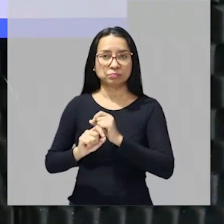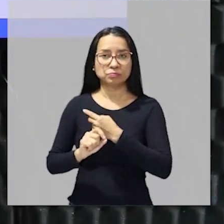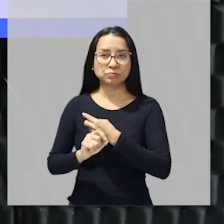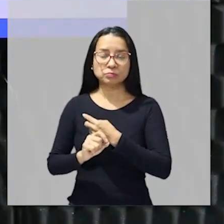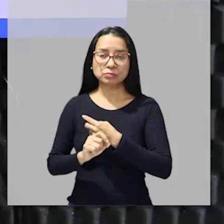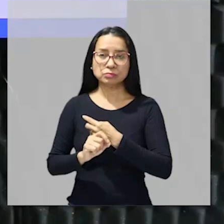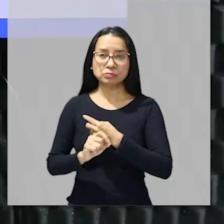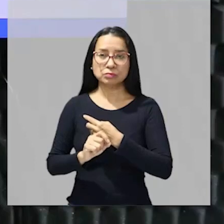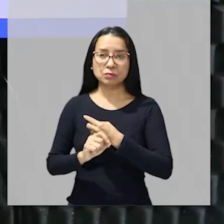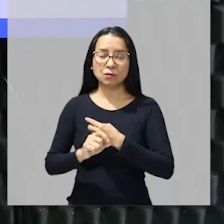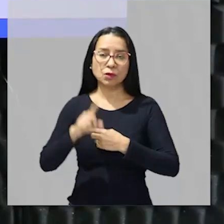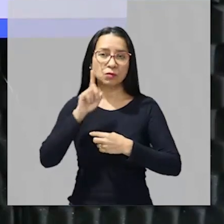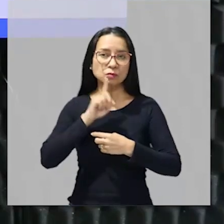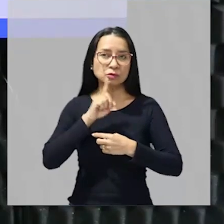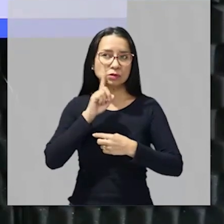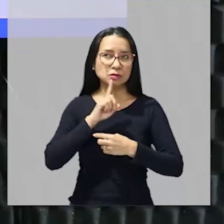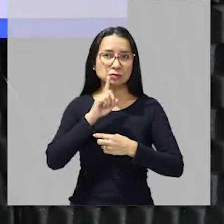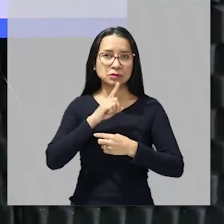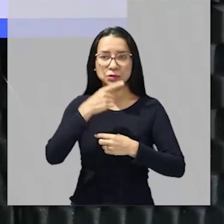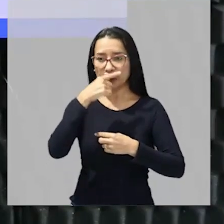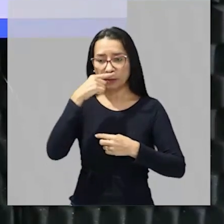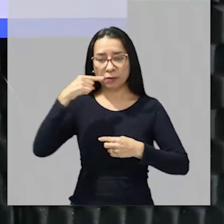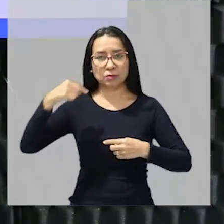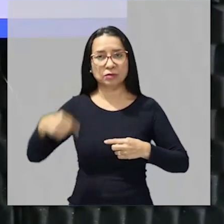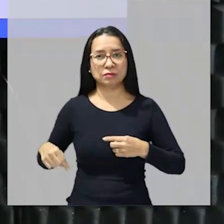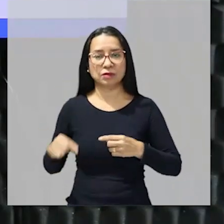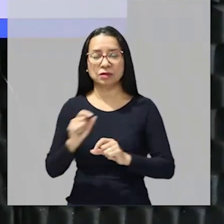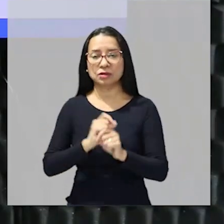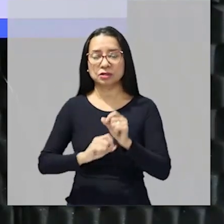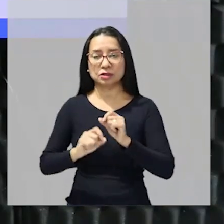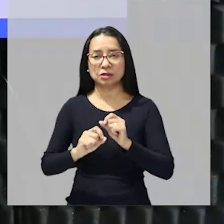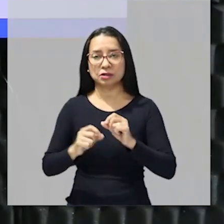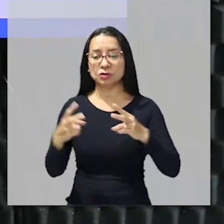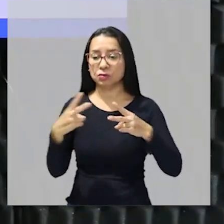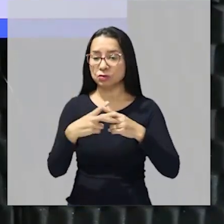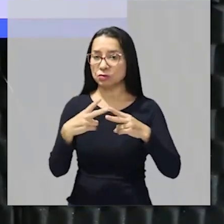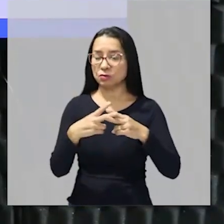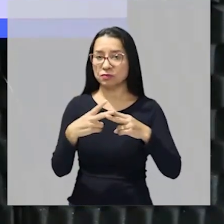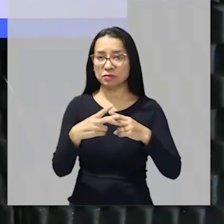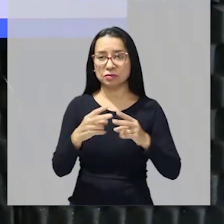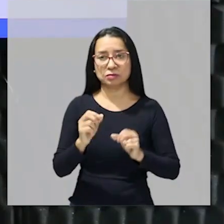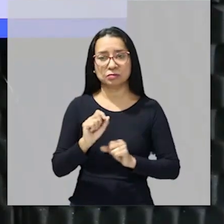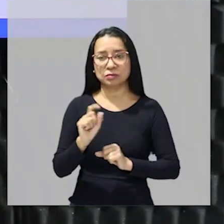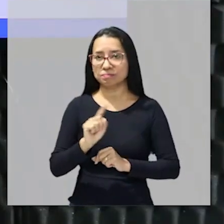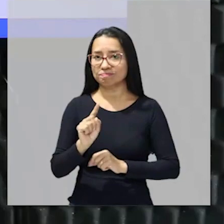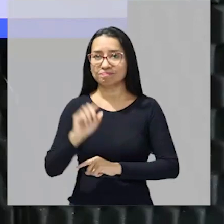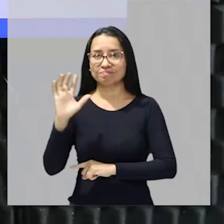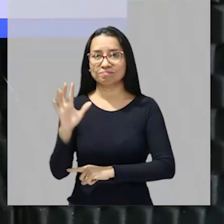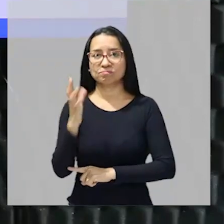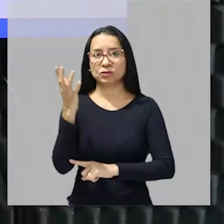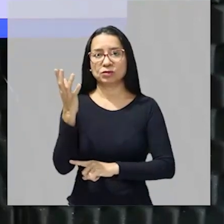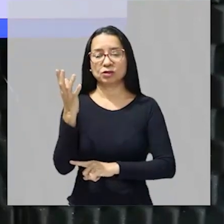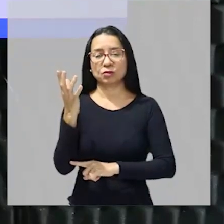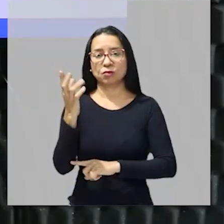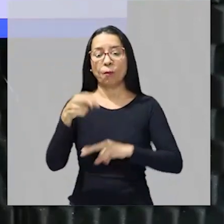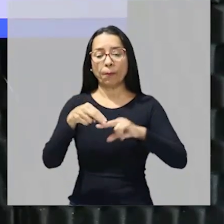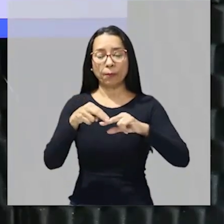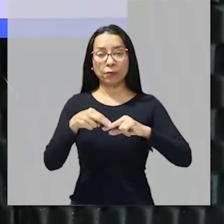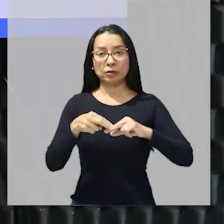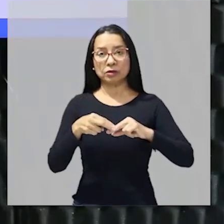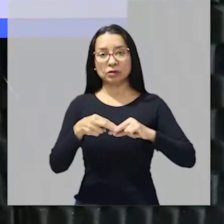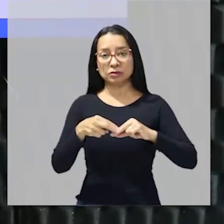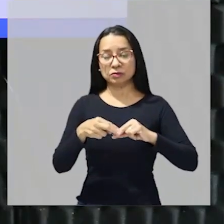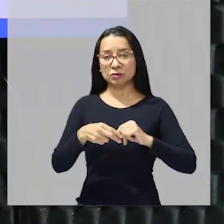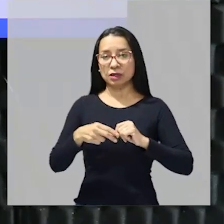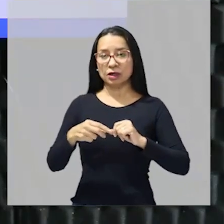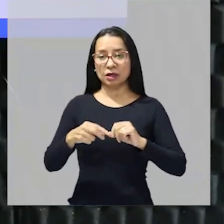seja, os Estados Unidos e a União Soviética, esse conflito direto, ele não aconteceu. Por isso essa ideia que ele traz